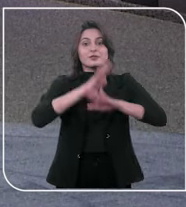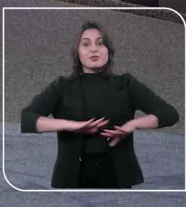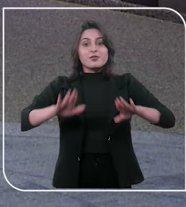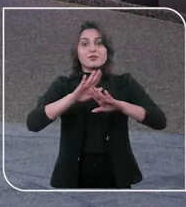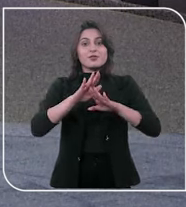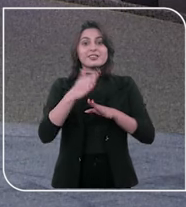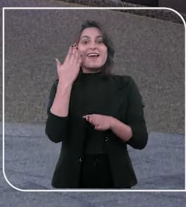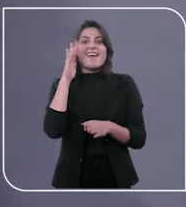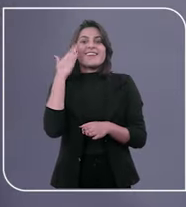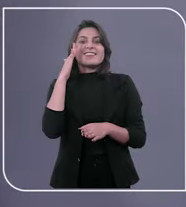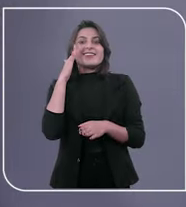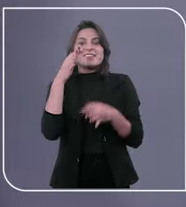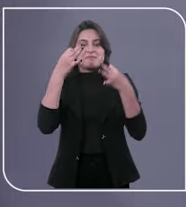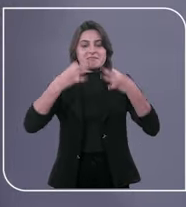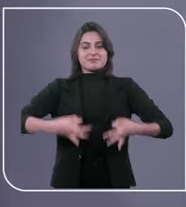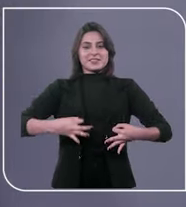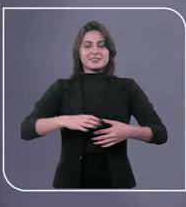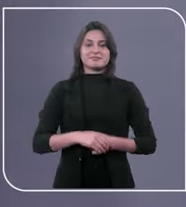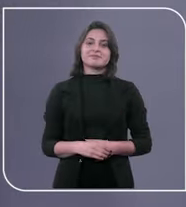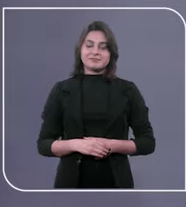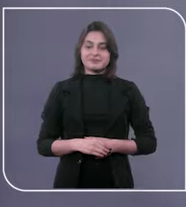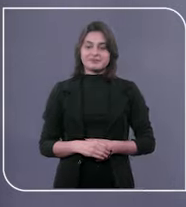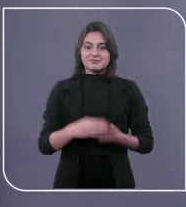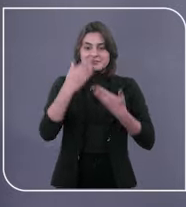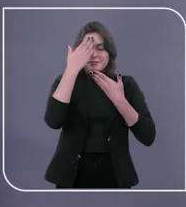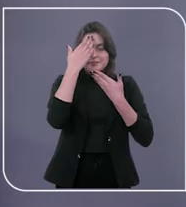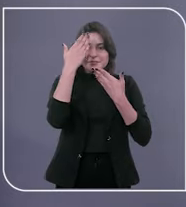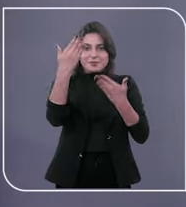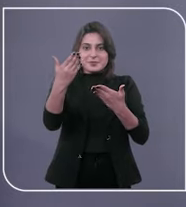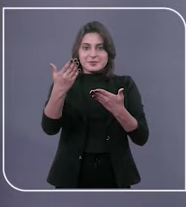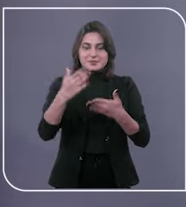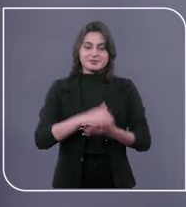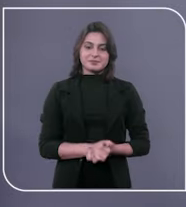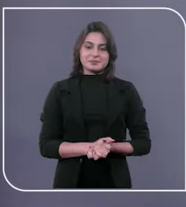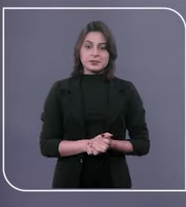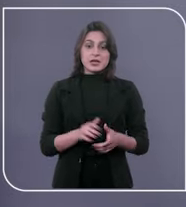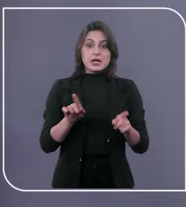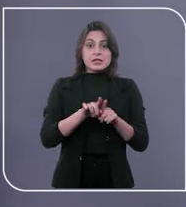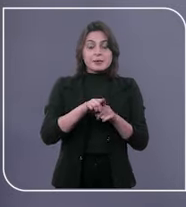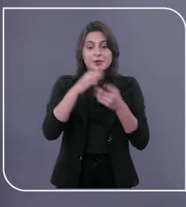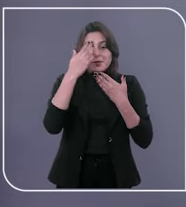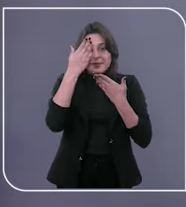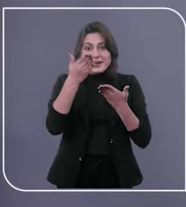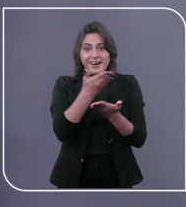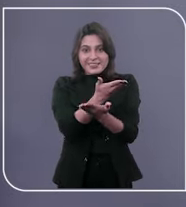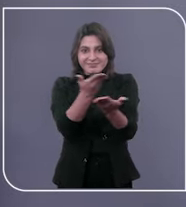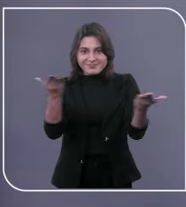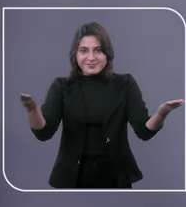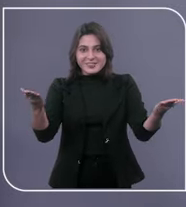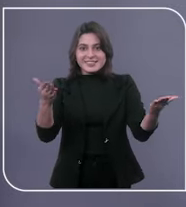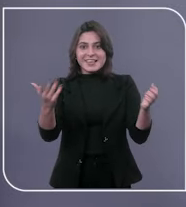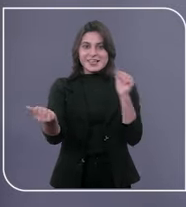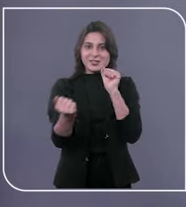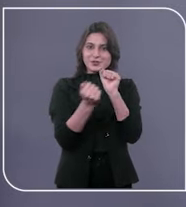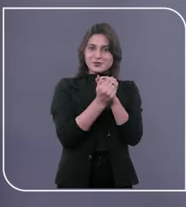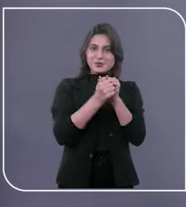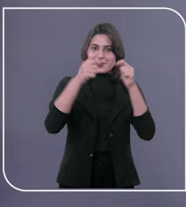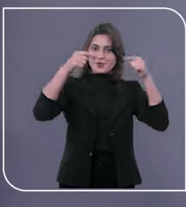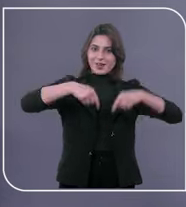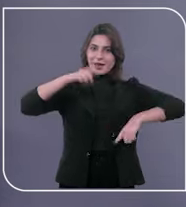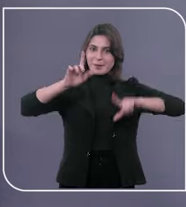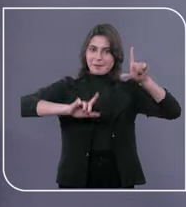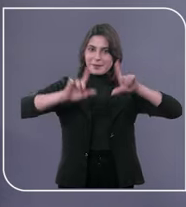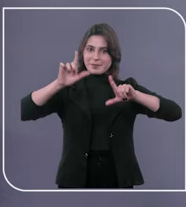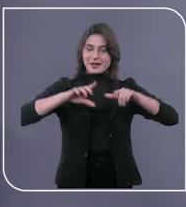ambos. Bom, muito obrigada também por sua companhia aqui no nosso programa. Se você quiser conferir novamente esta